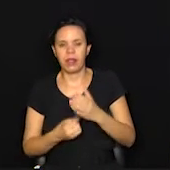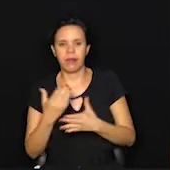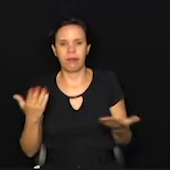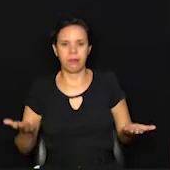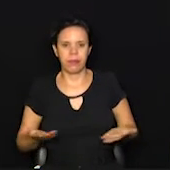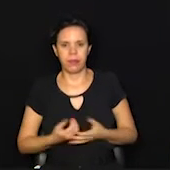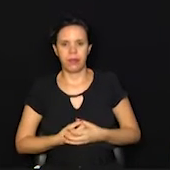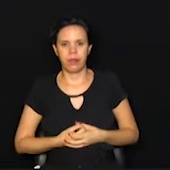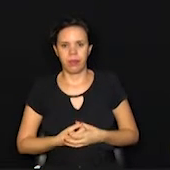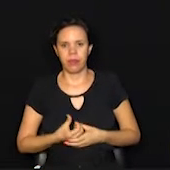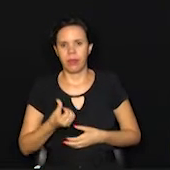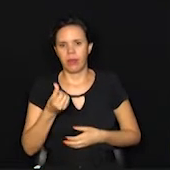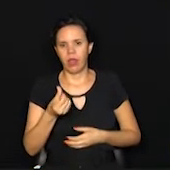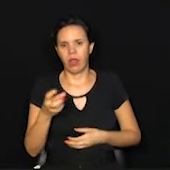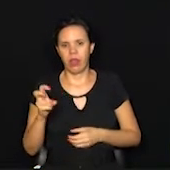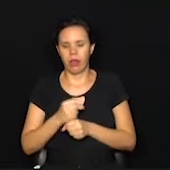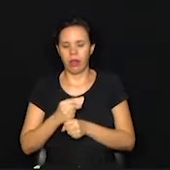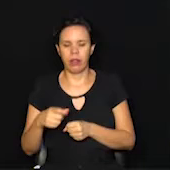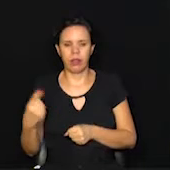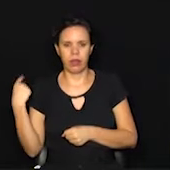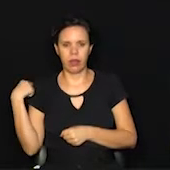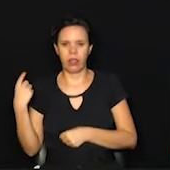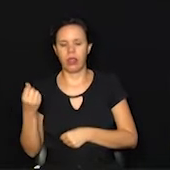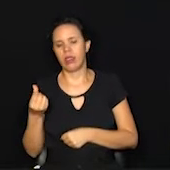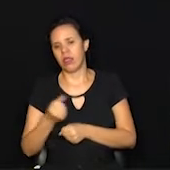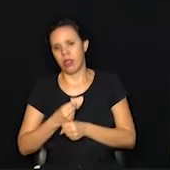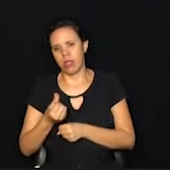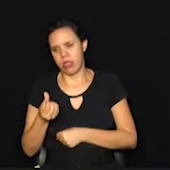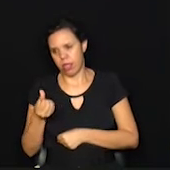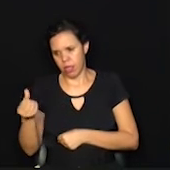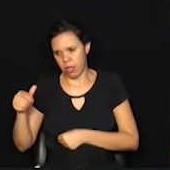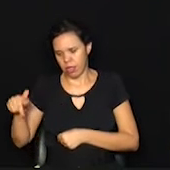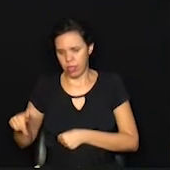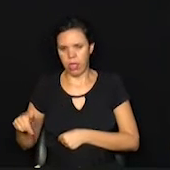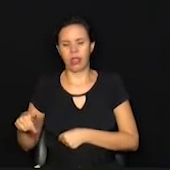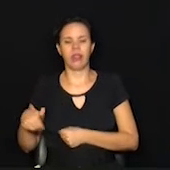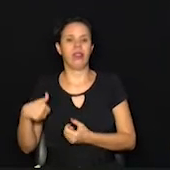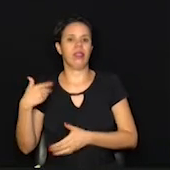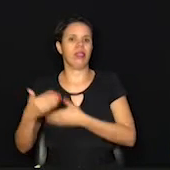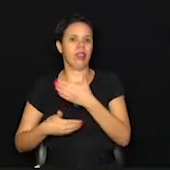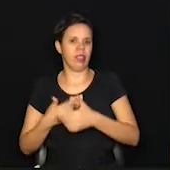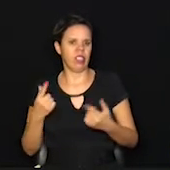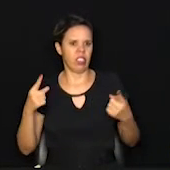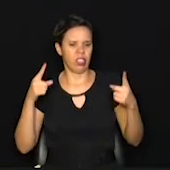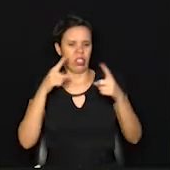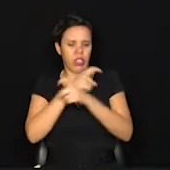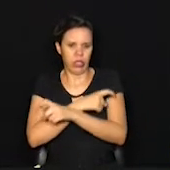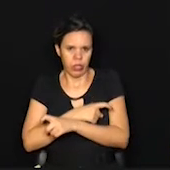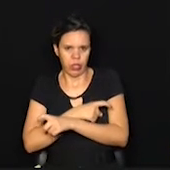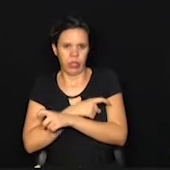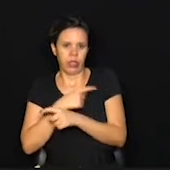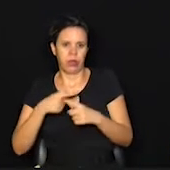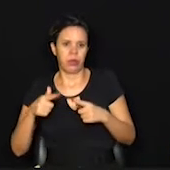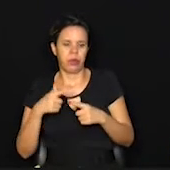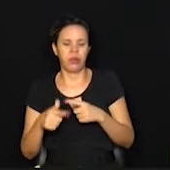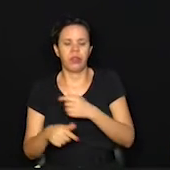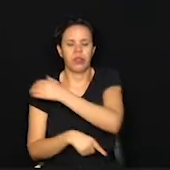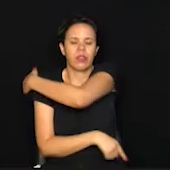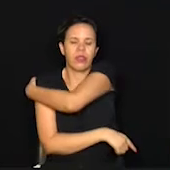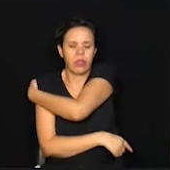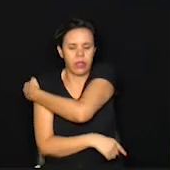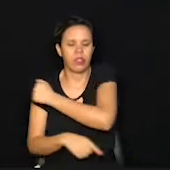é em 65 66 67 foi se tornando cada vez mais tensa a situação a